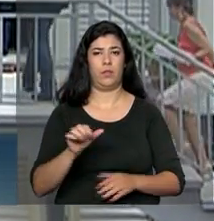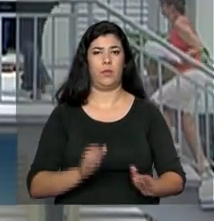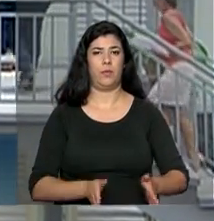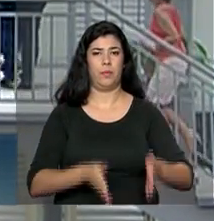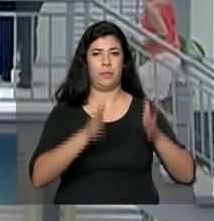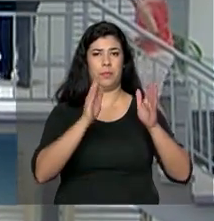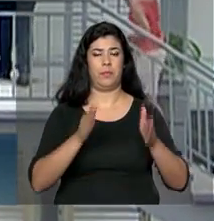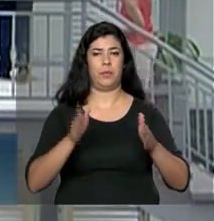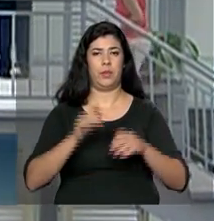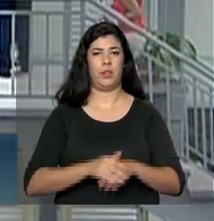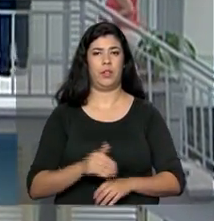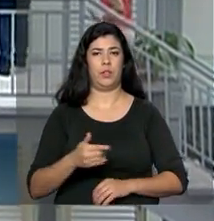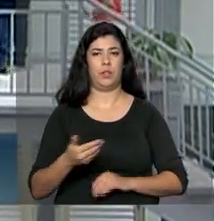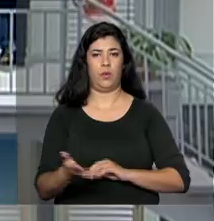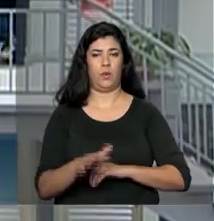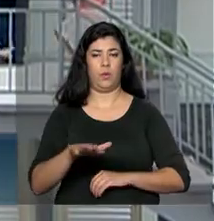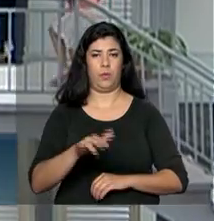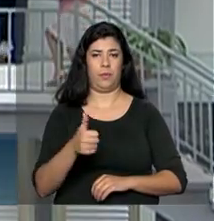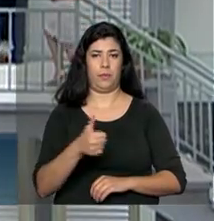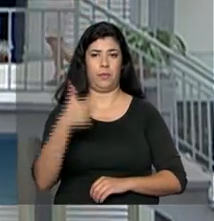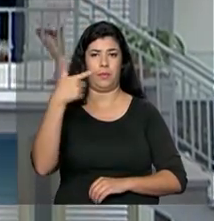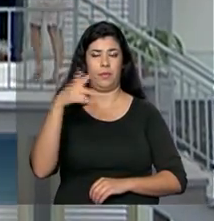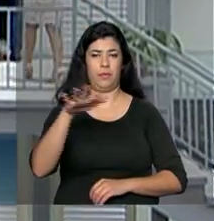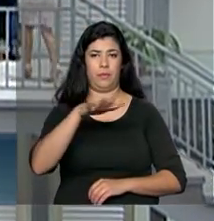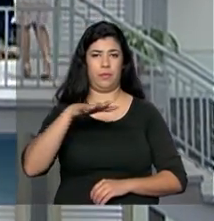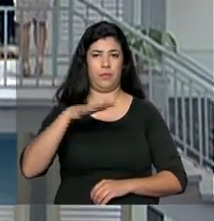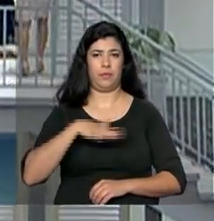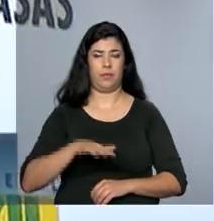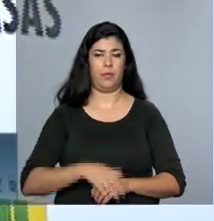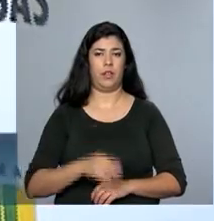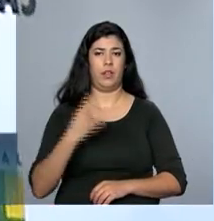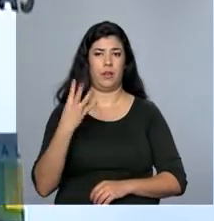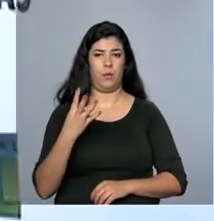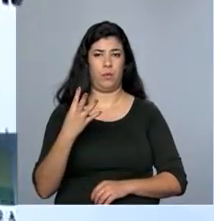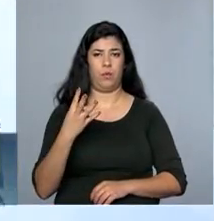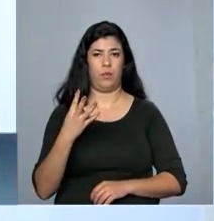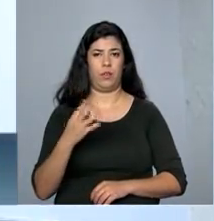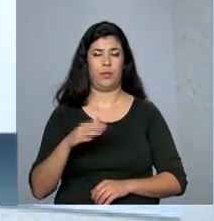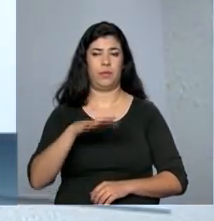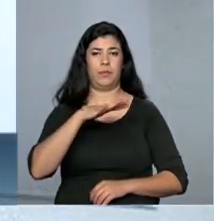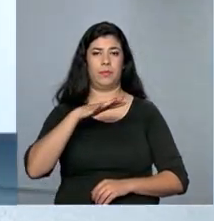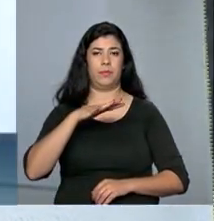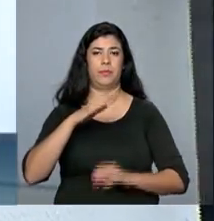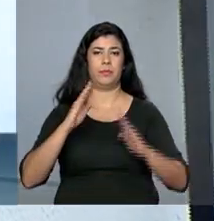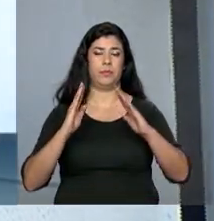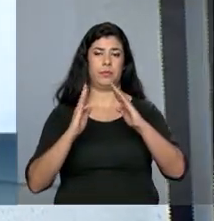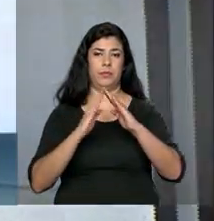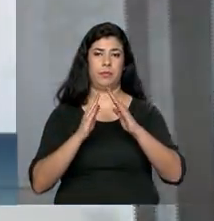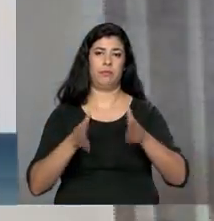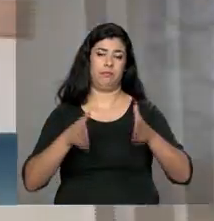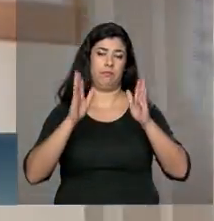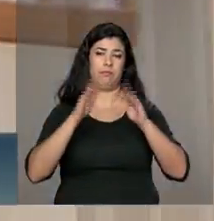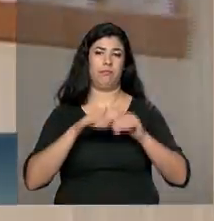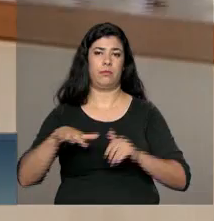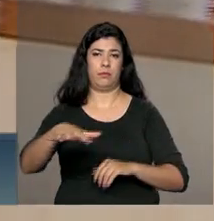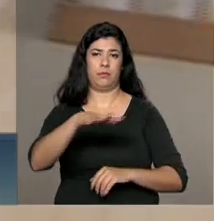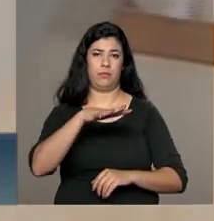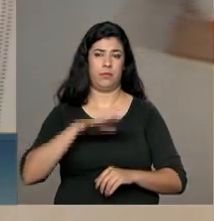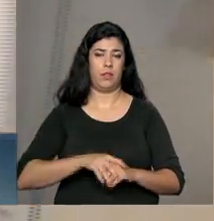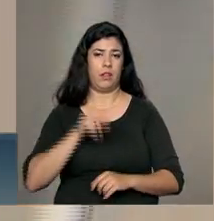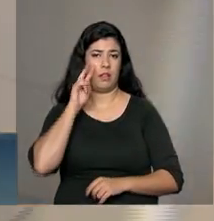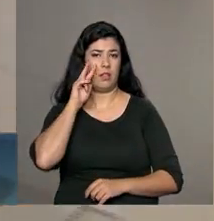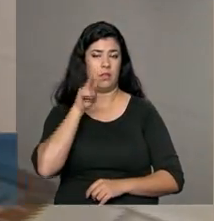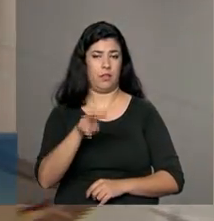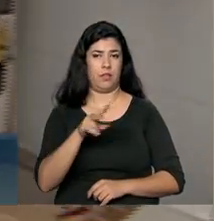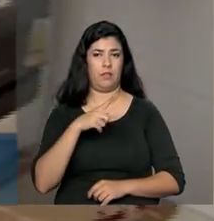de dois pavimentos e quatro unidades por andar ou seja esse apartamento que apresenta está conhecido é um